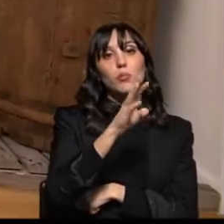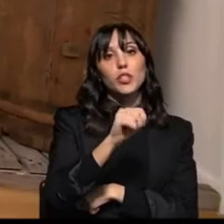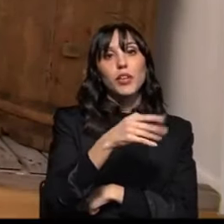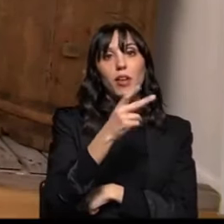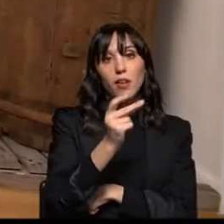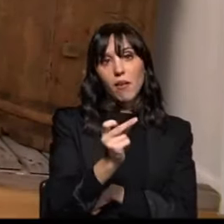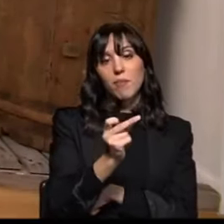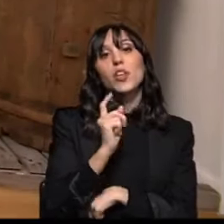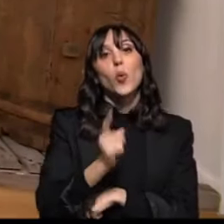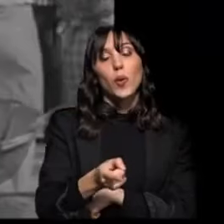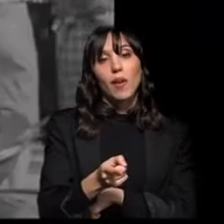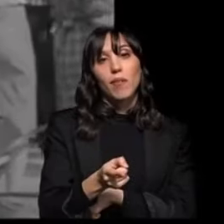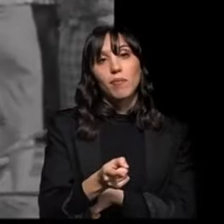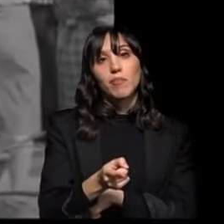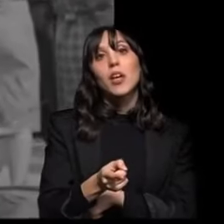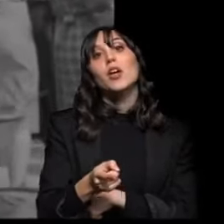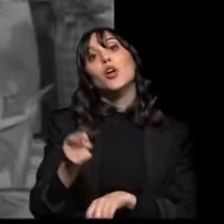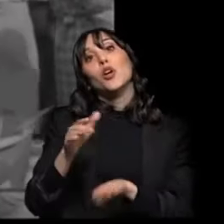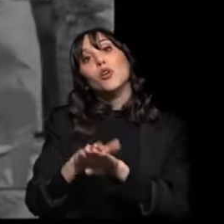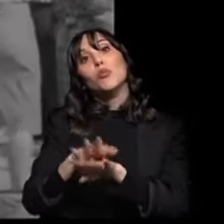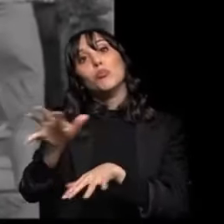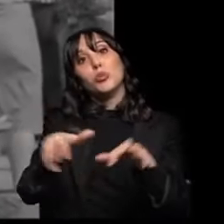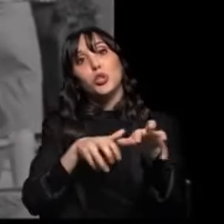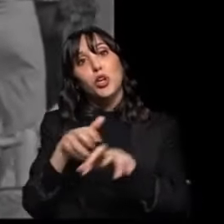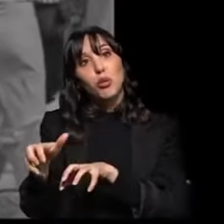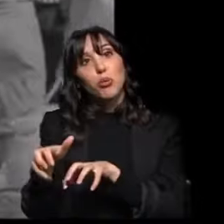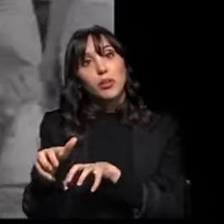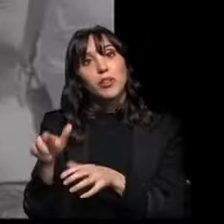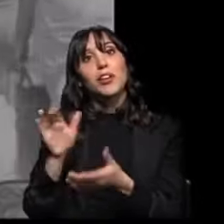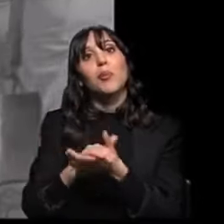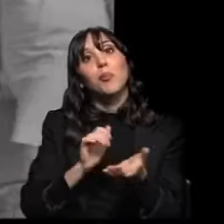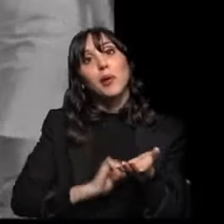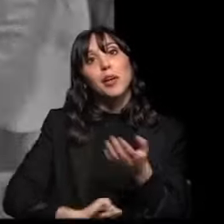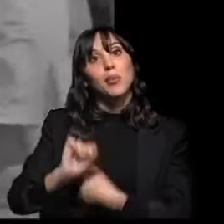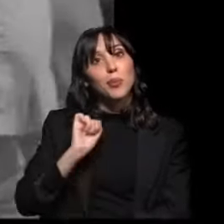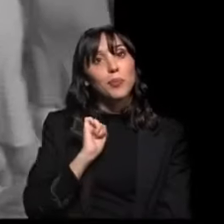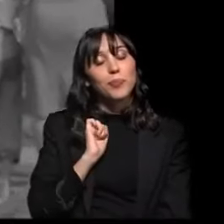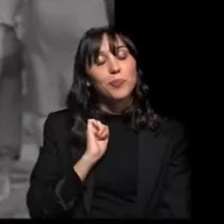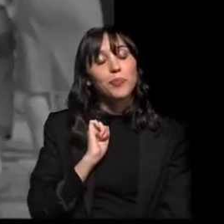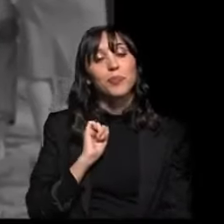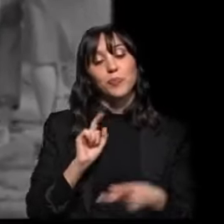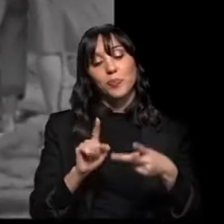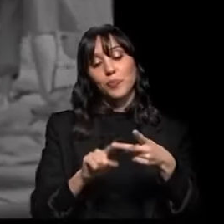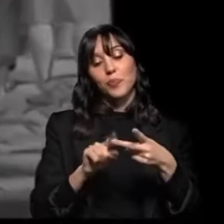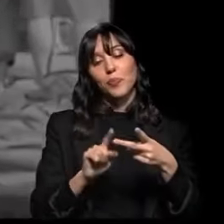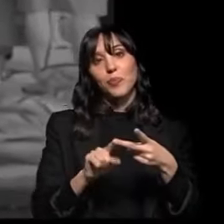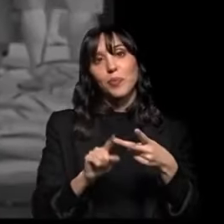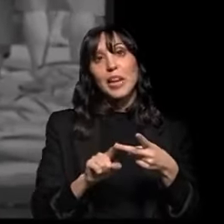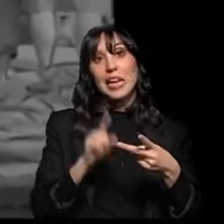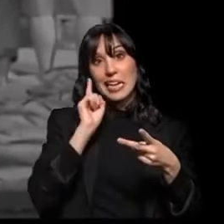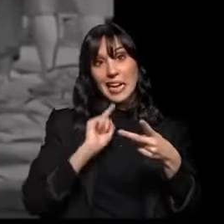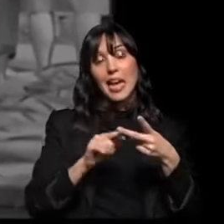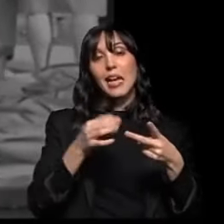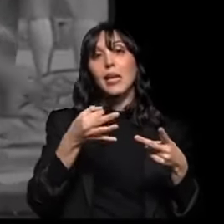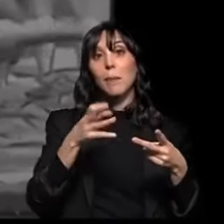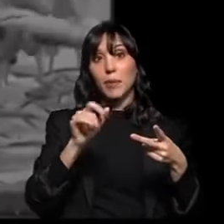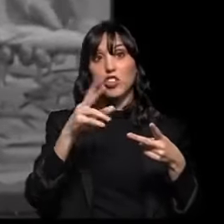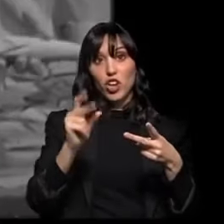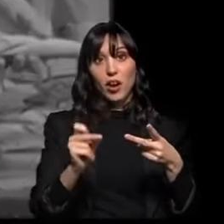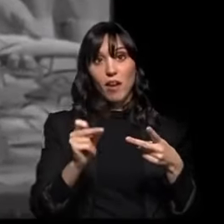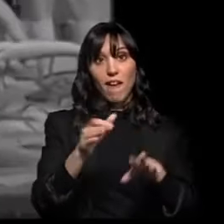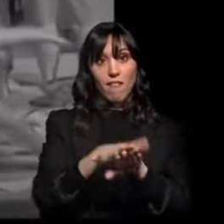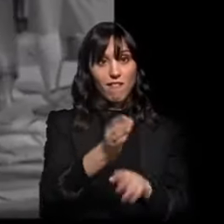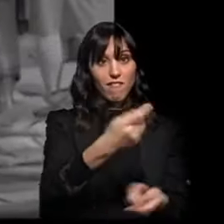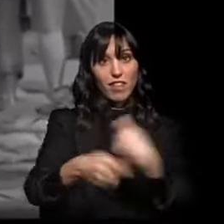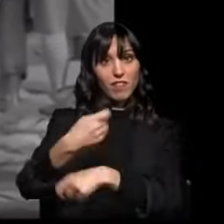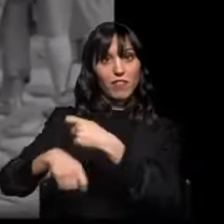pescador. Isso. Peixeira é aquela mulher que compra o peixe para revender e andar em porta ou até em rua em rua. Eu fui